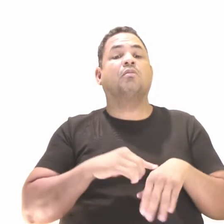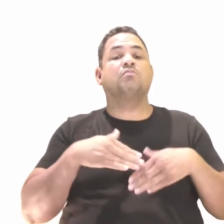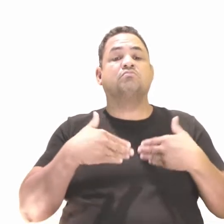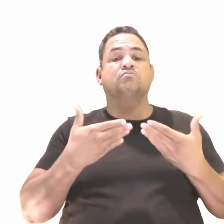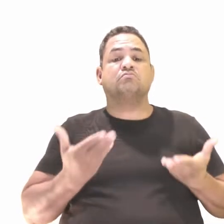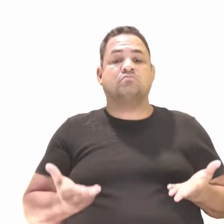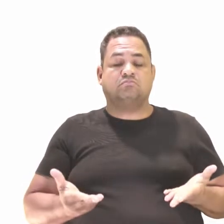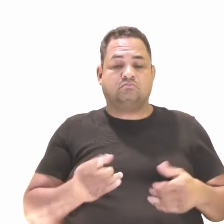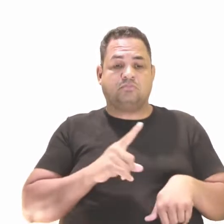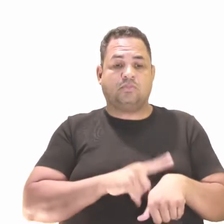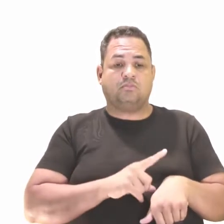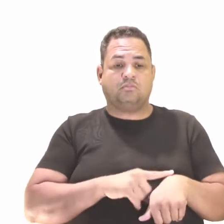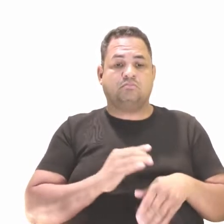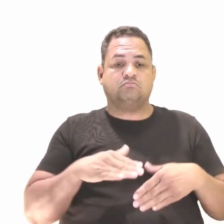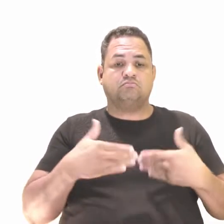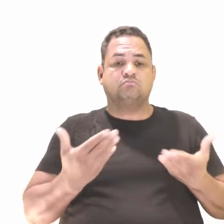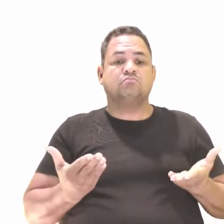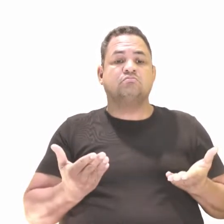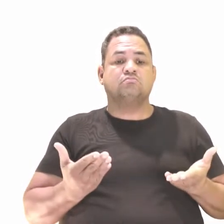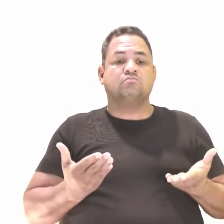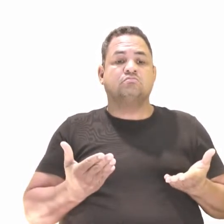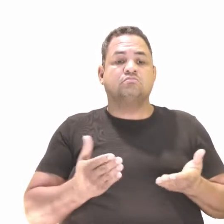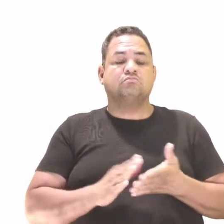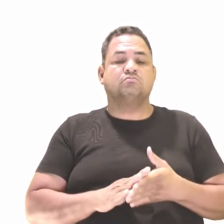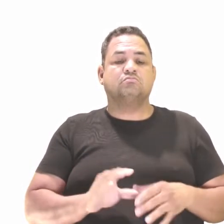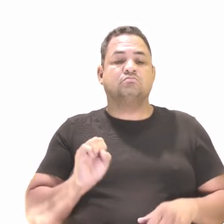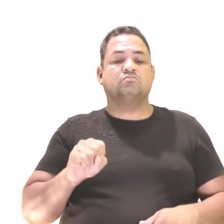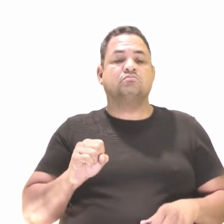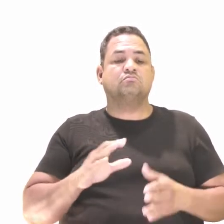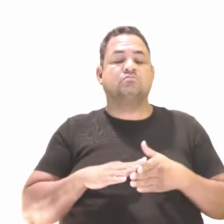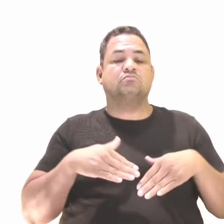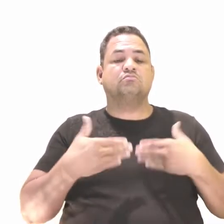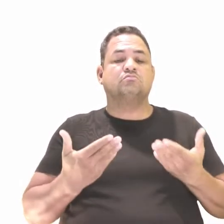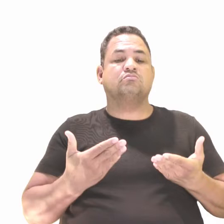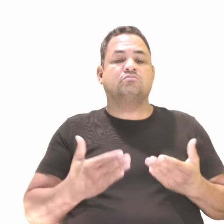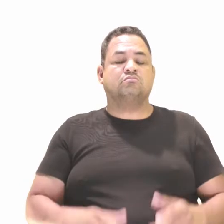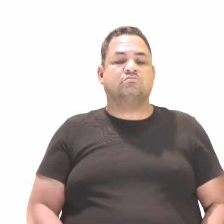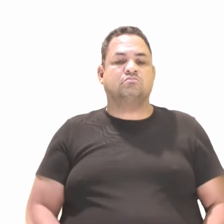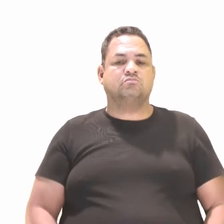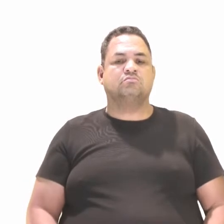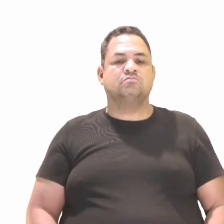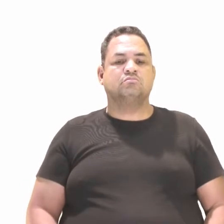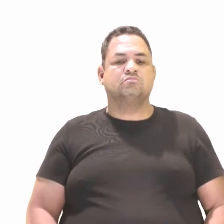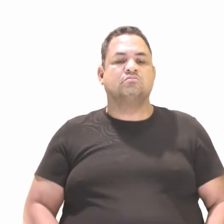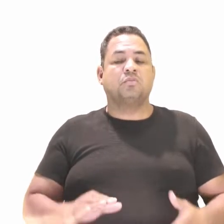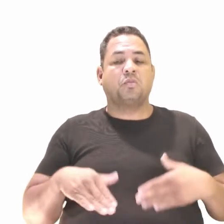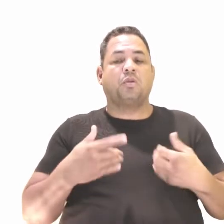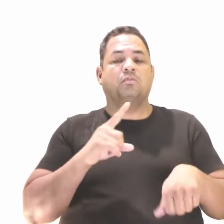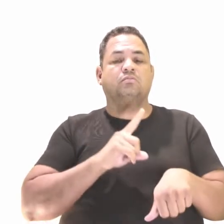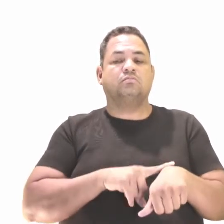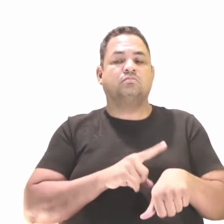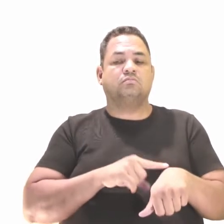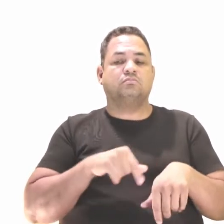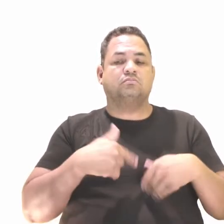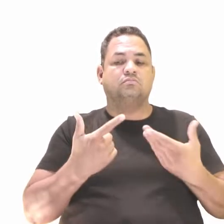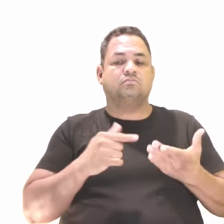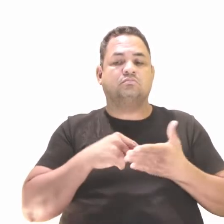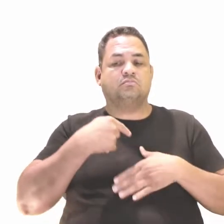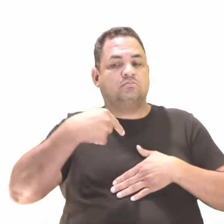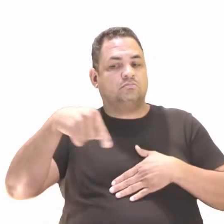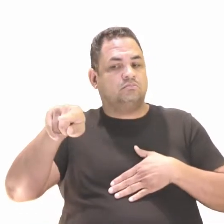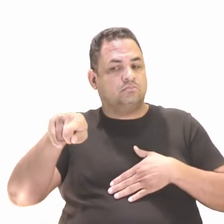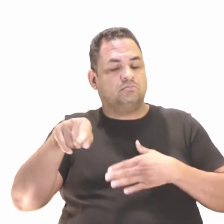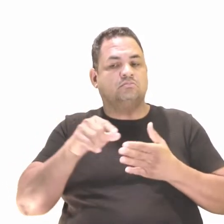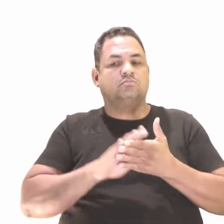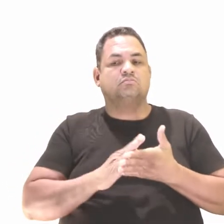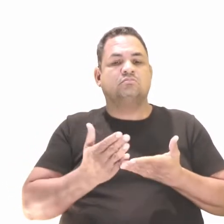alguém te chama para um rolê e você pergunta, tá, ok, que horas? What time? What time? Que horas, né? Qual vai ser o horário aí que a gente